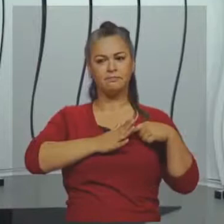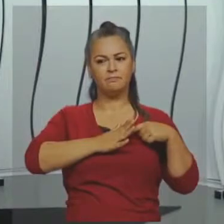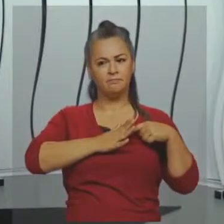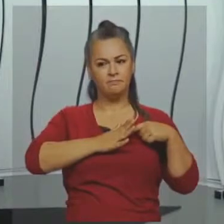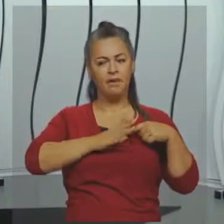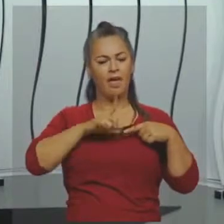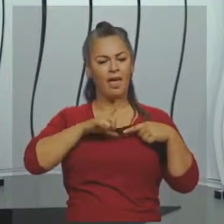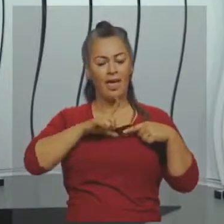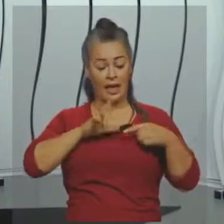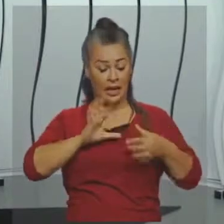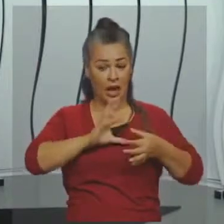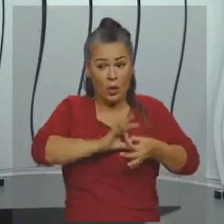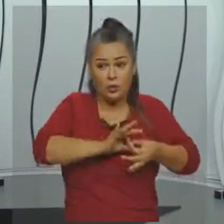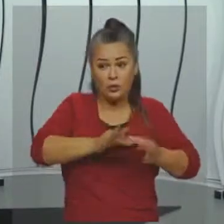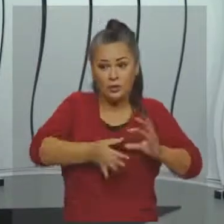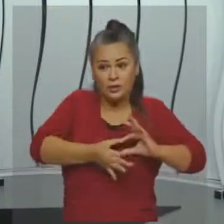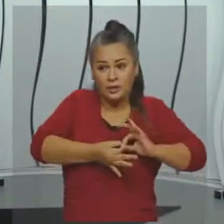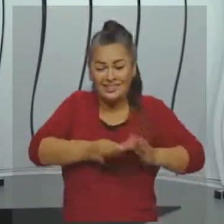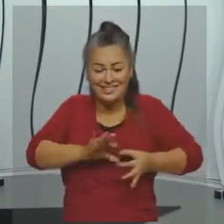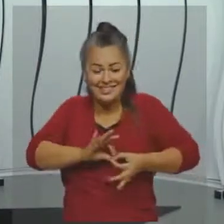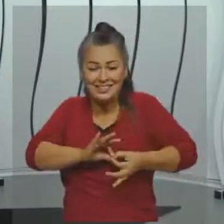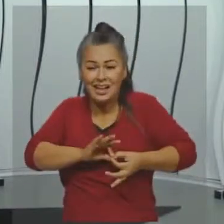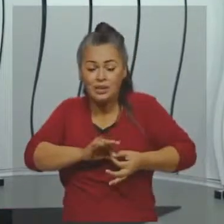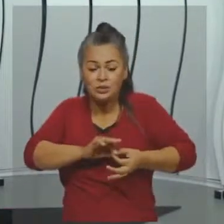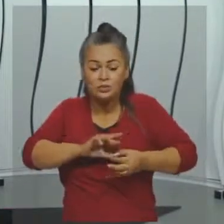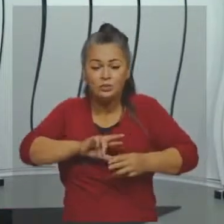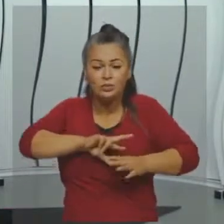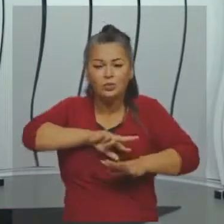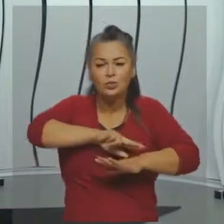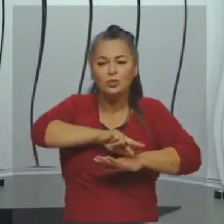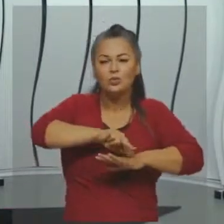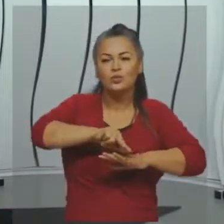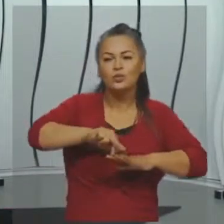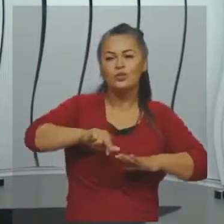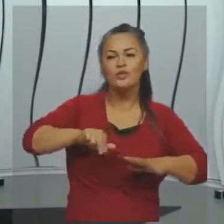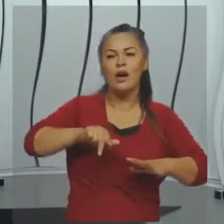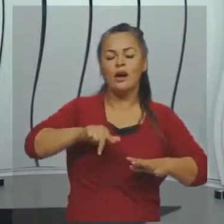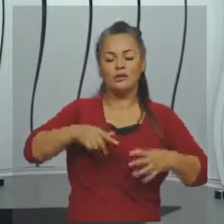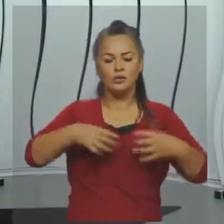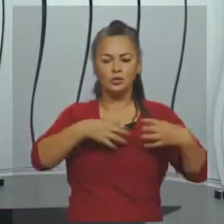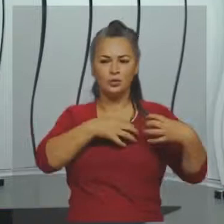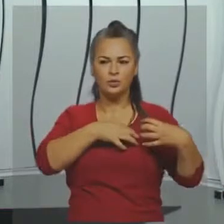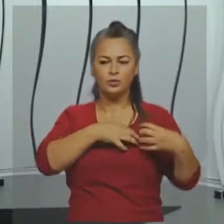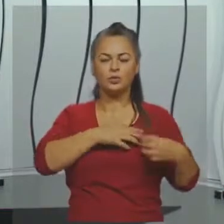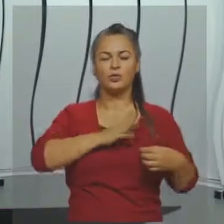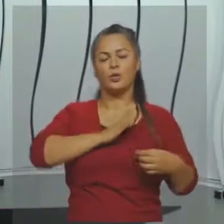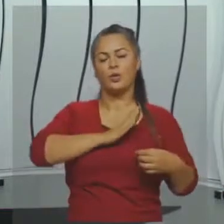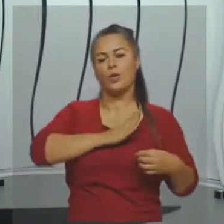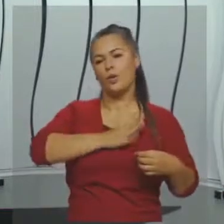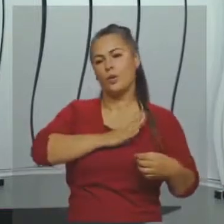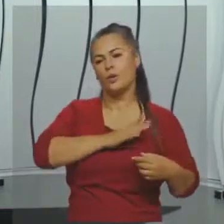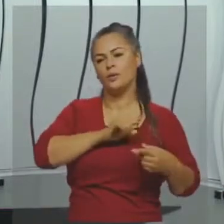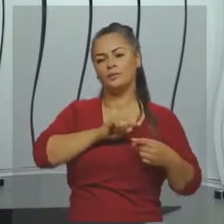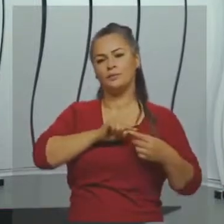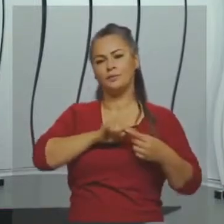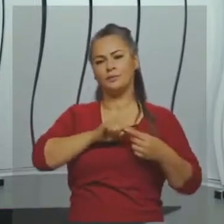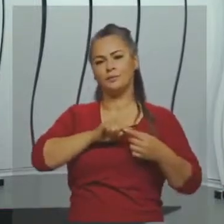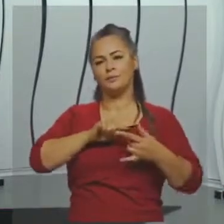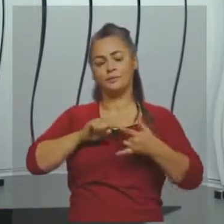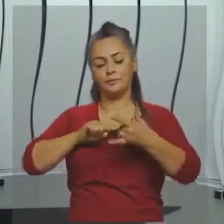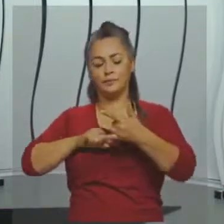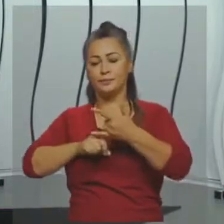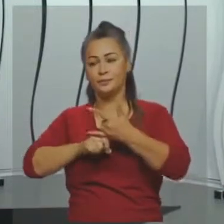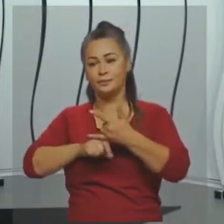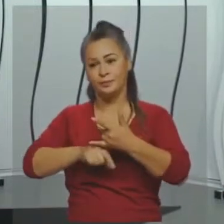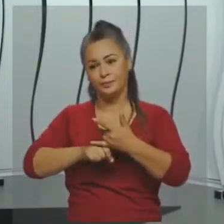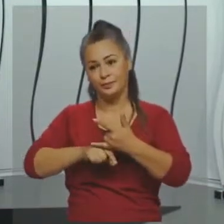interliga muito bem todos os demais sistemas. Principalmente que a gente está pensando aqui que o sistema excretor ele precisa de uma